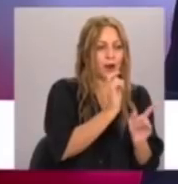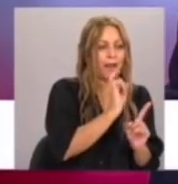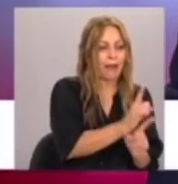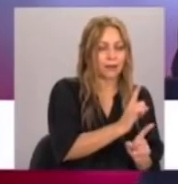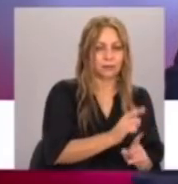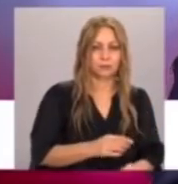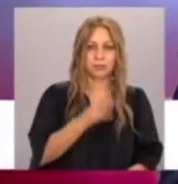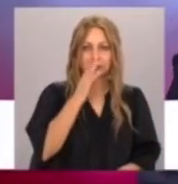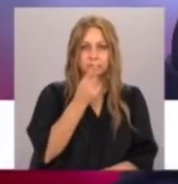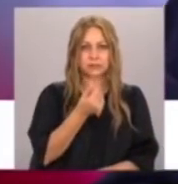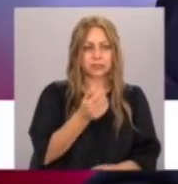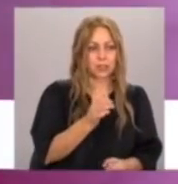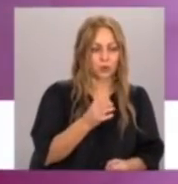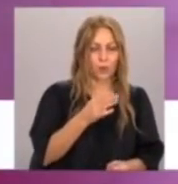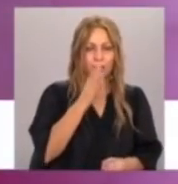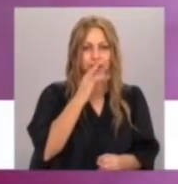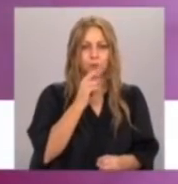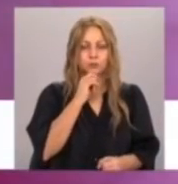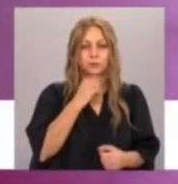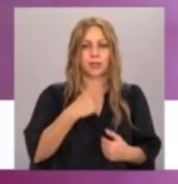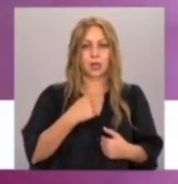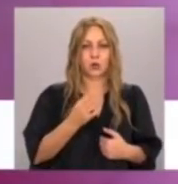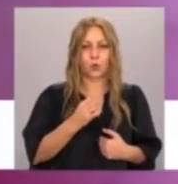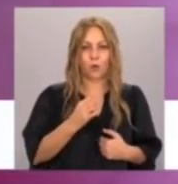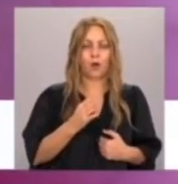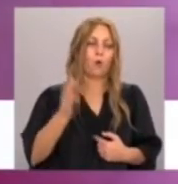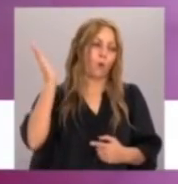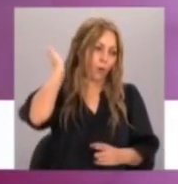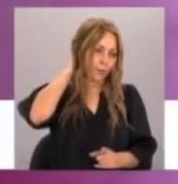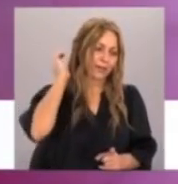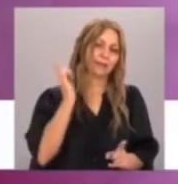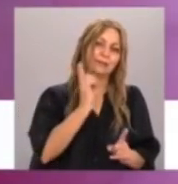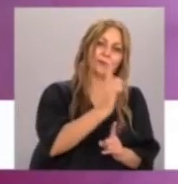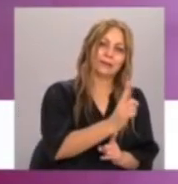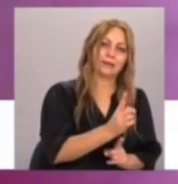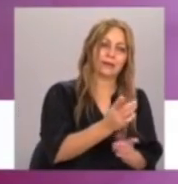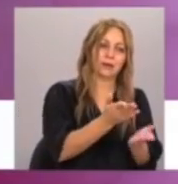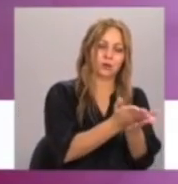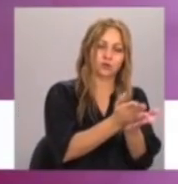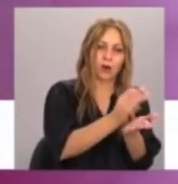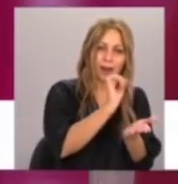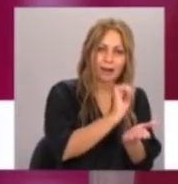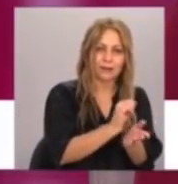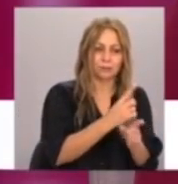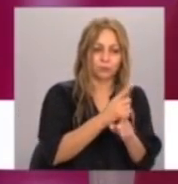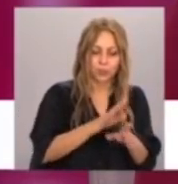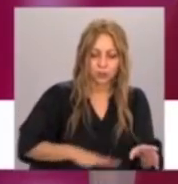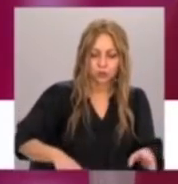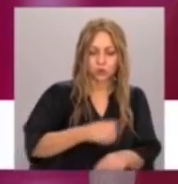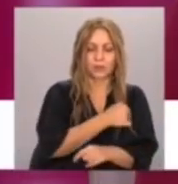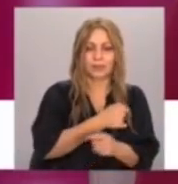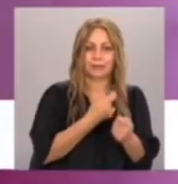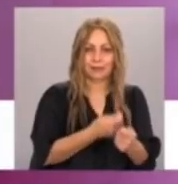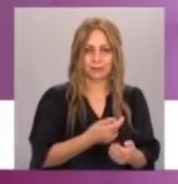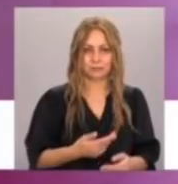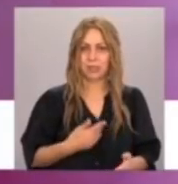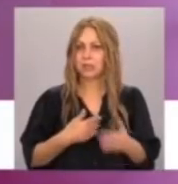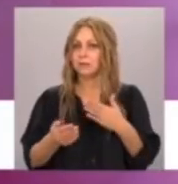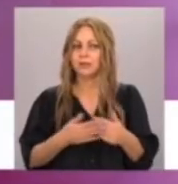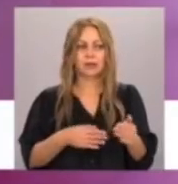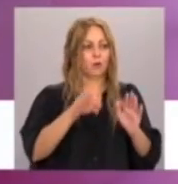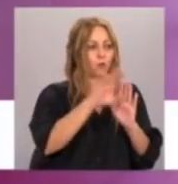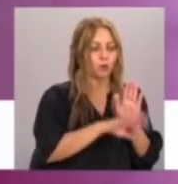e se não tiver dinheiro se não tiver a próxima sua família então obrigada aí para elas falam independentemente que já da qualidade do ensino do currículo que oferece